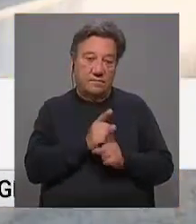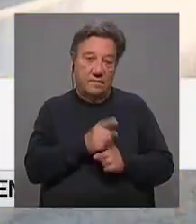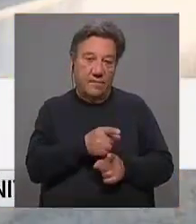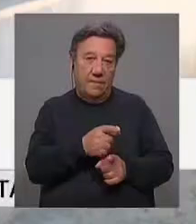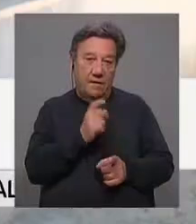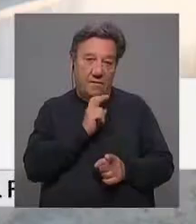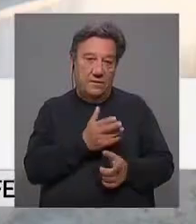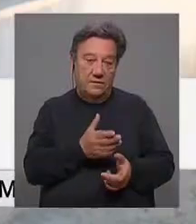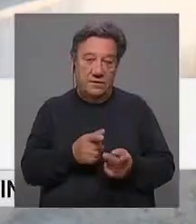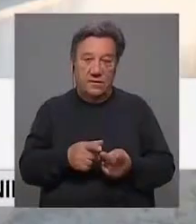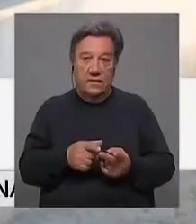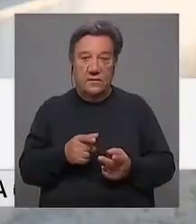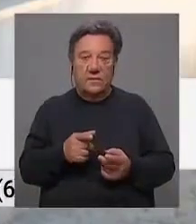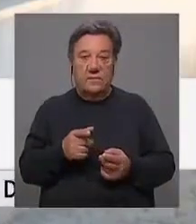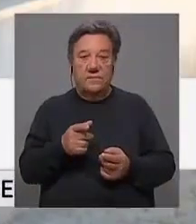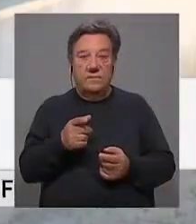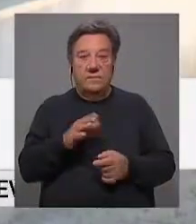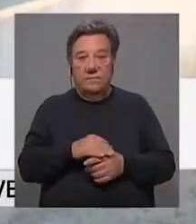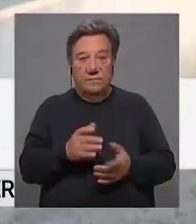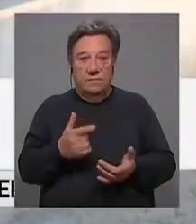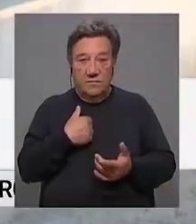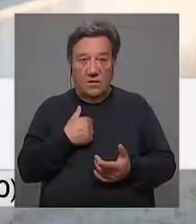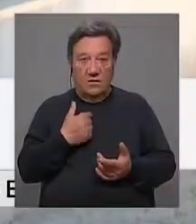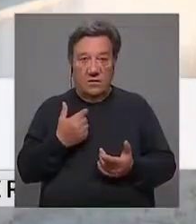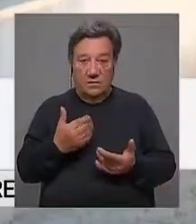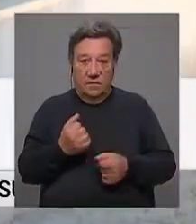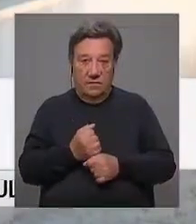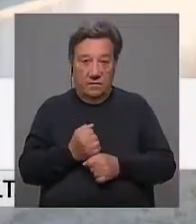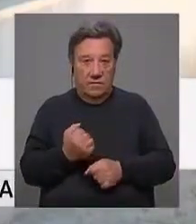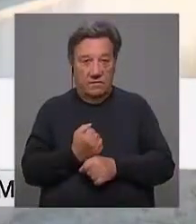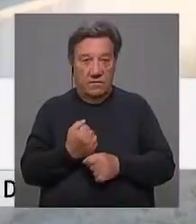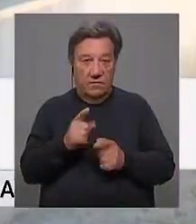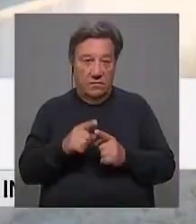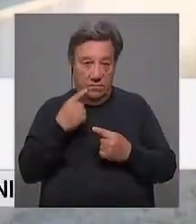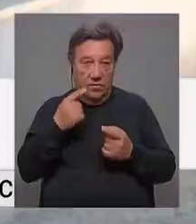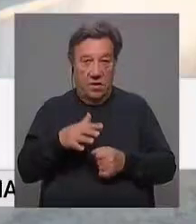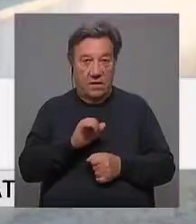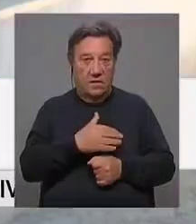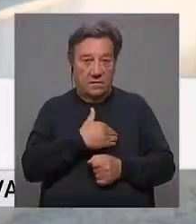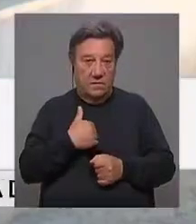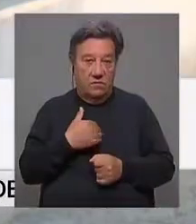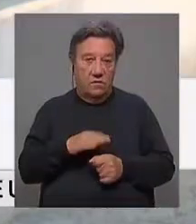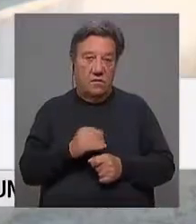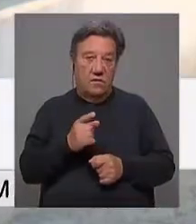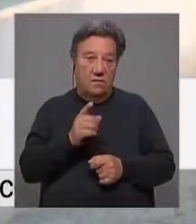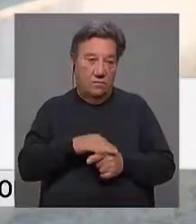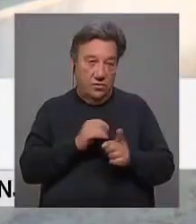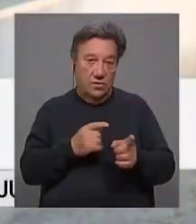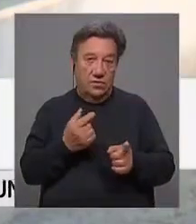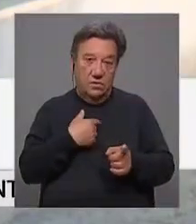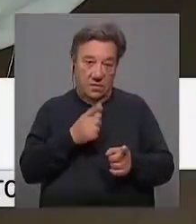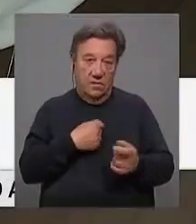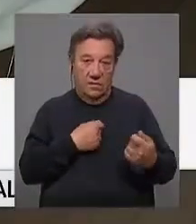desta resposta. E, portanto, nós estamos a fazer um serviço público na área da saúde e para isso somos